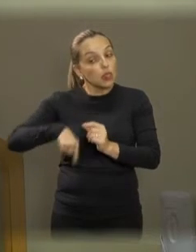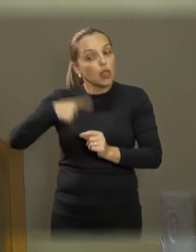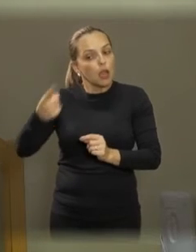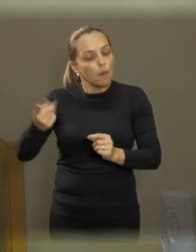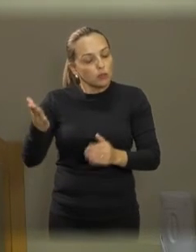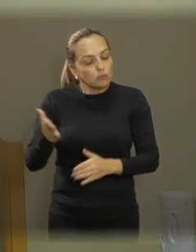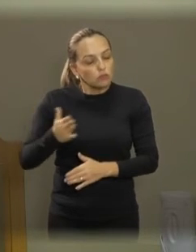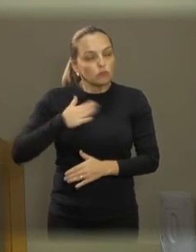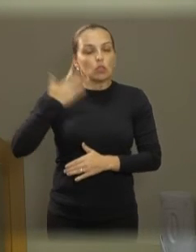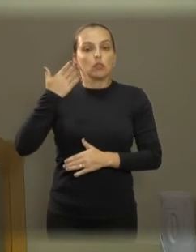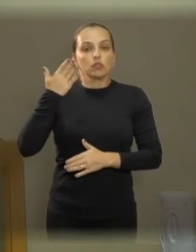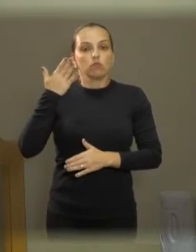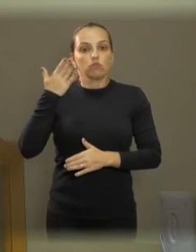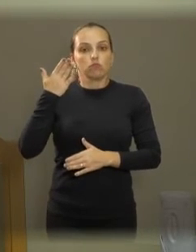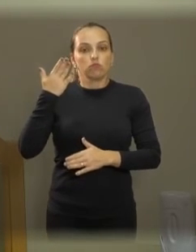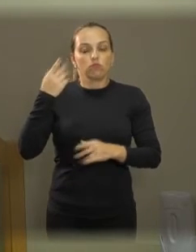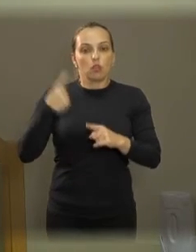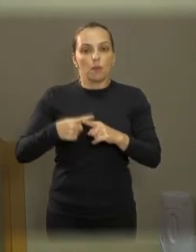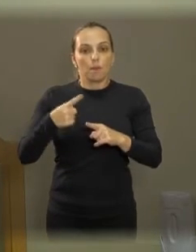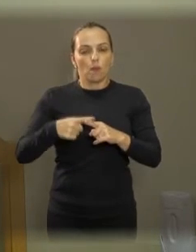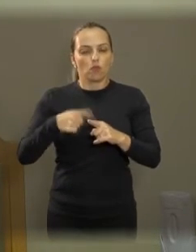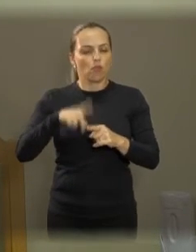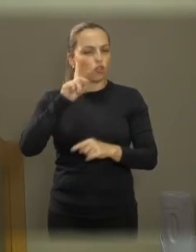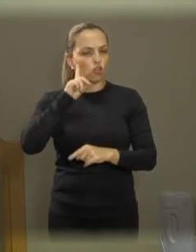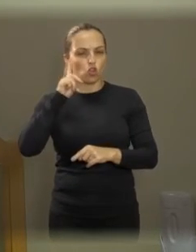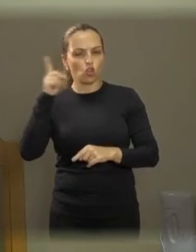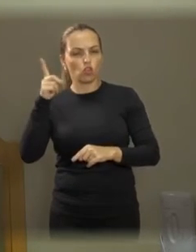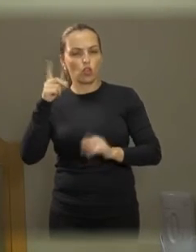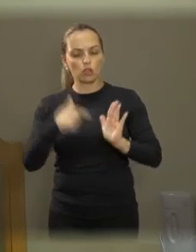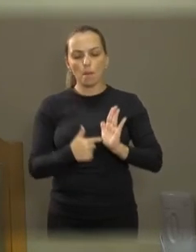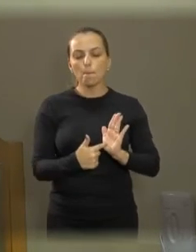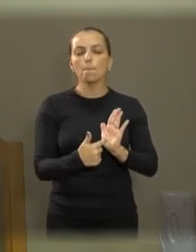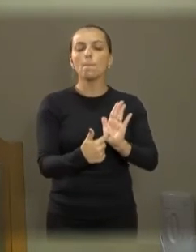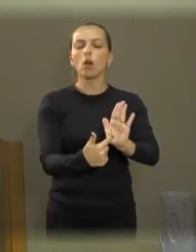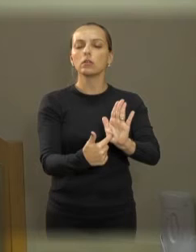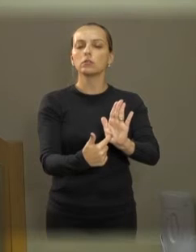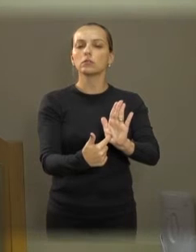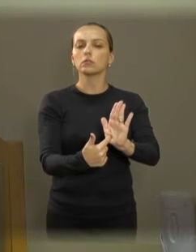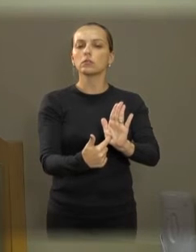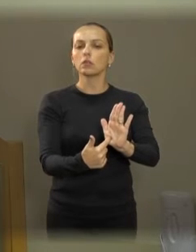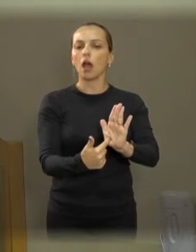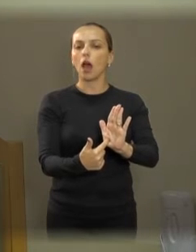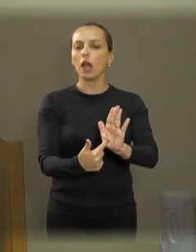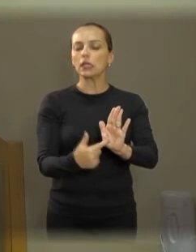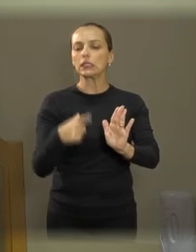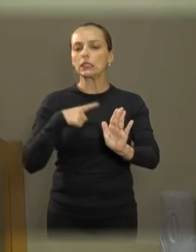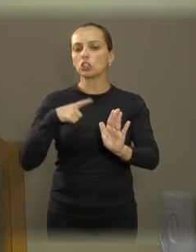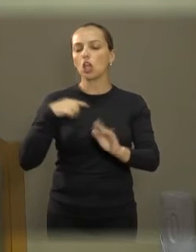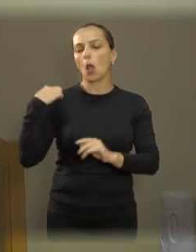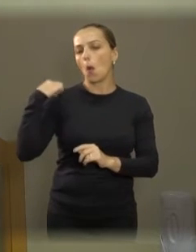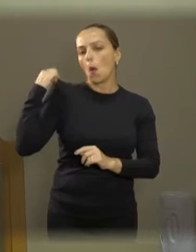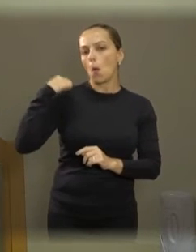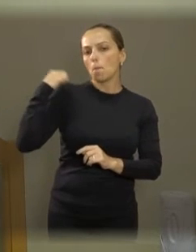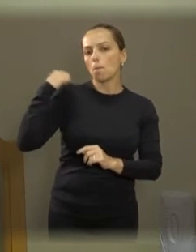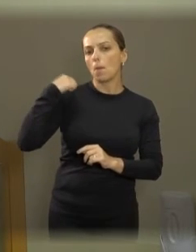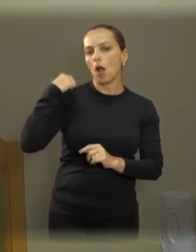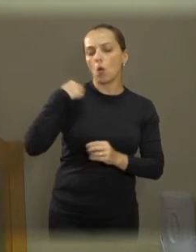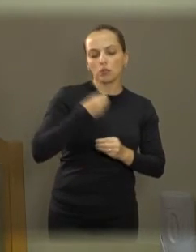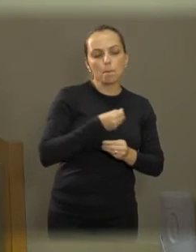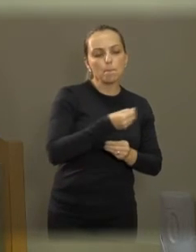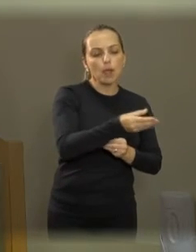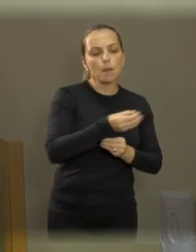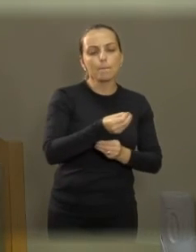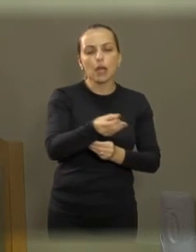susto. No dia da apresentação lá, que conhecer todo o ambiente, distribuíram as roupas, me deram um